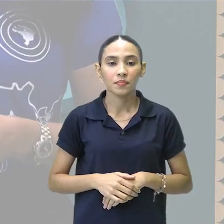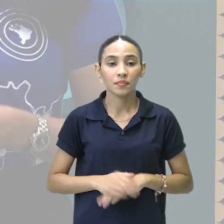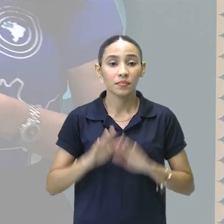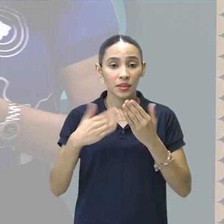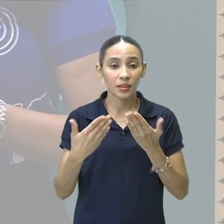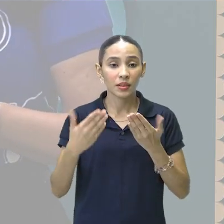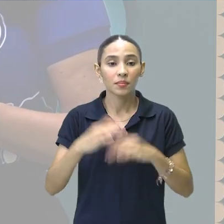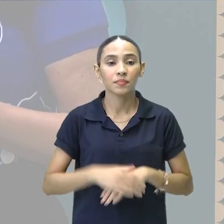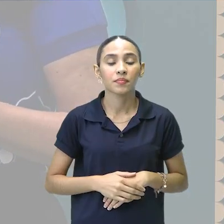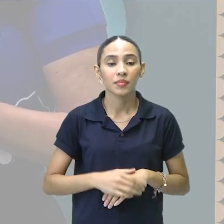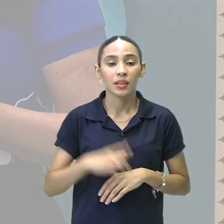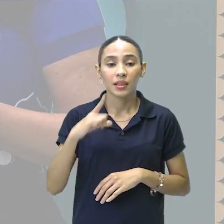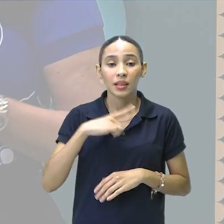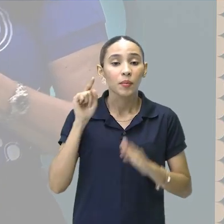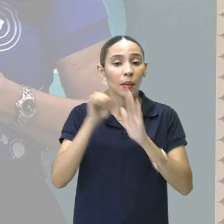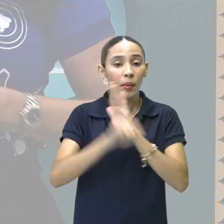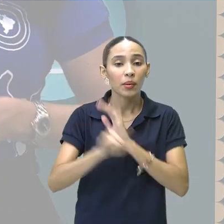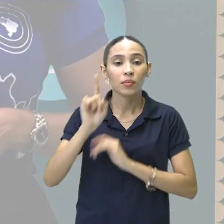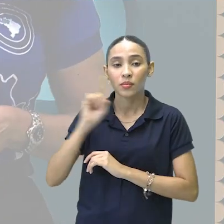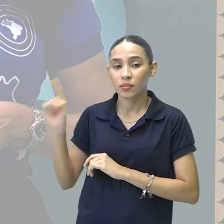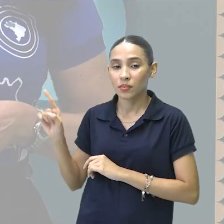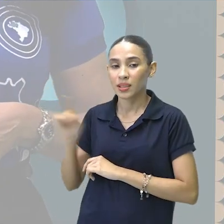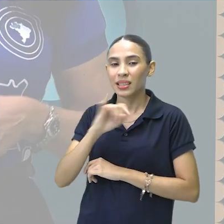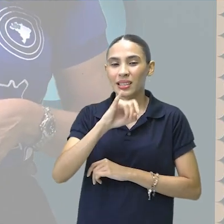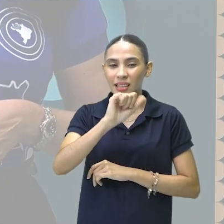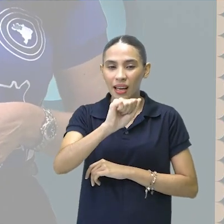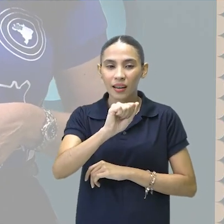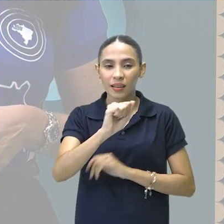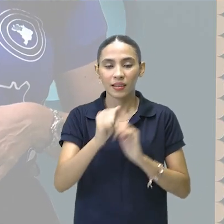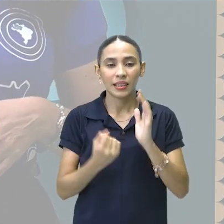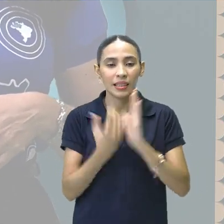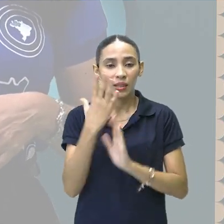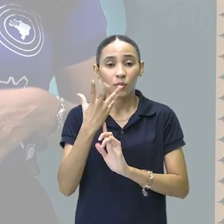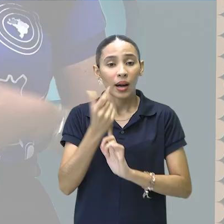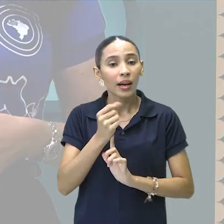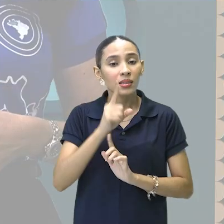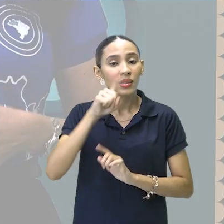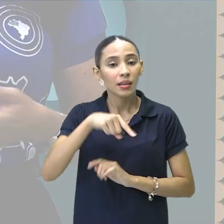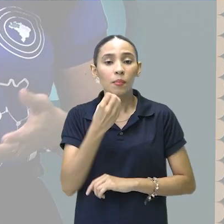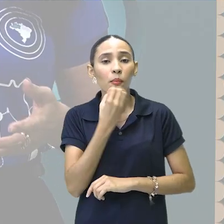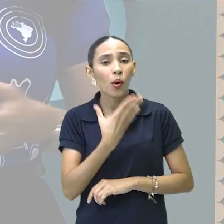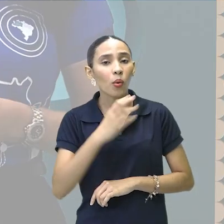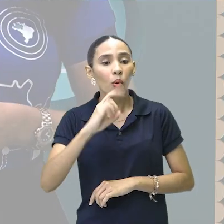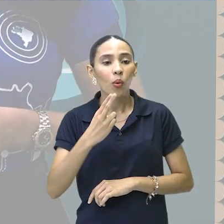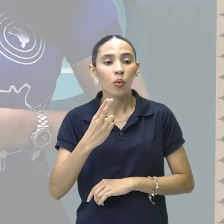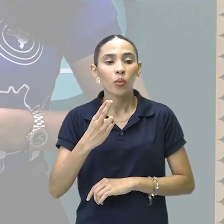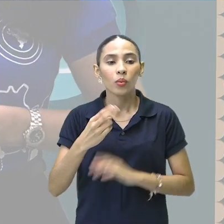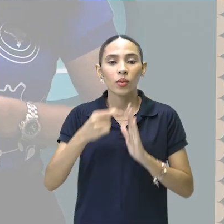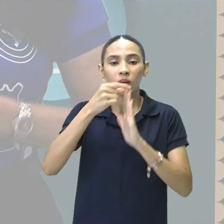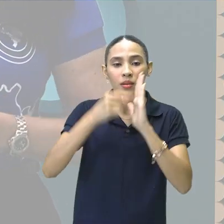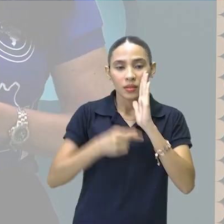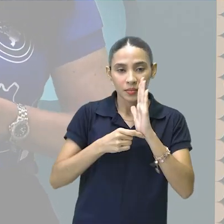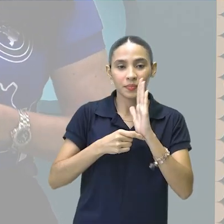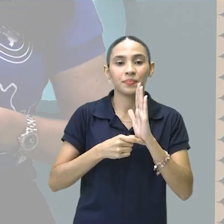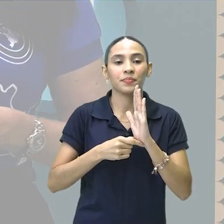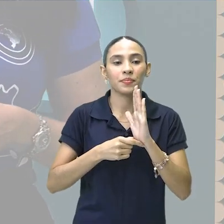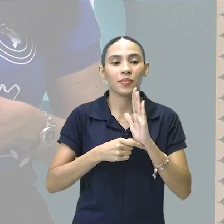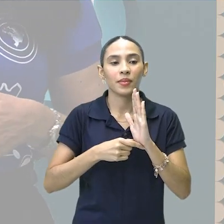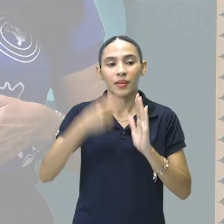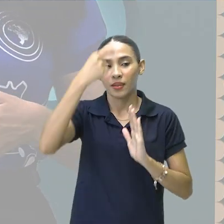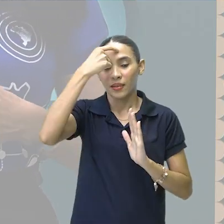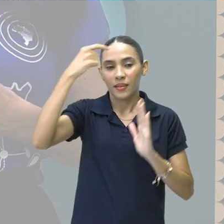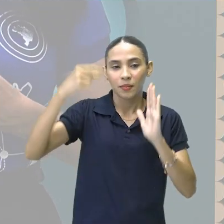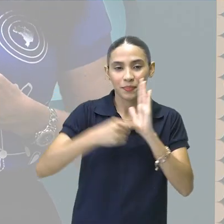Então, aqui temos uma pergunta. IA, criando arte, é bom ou ruim? A